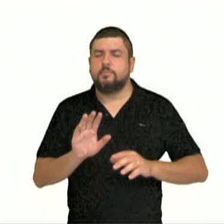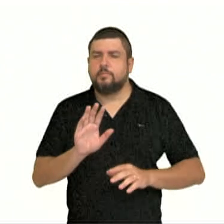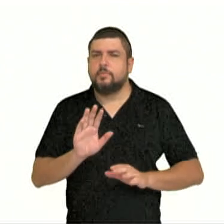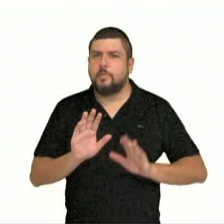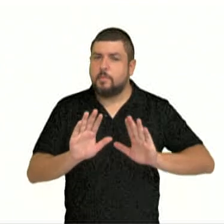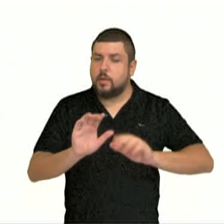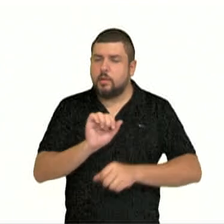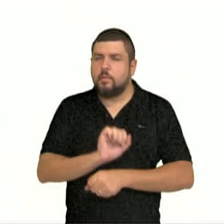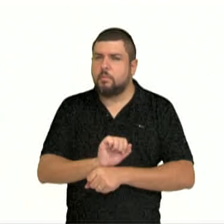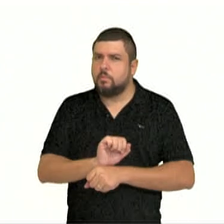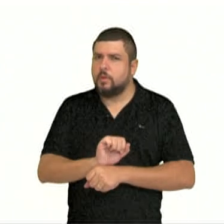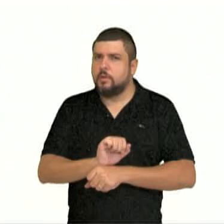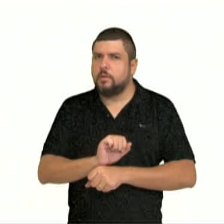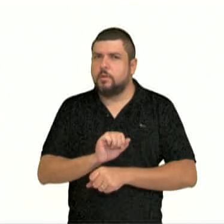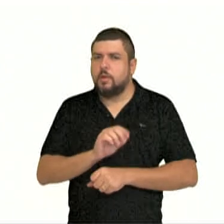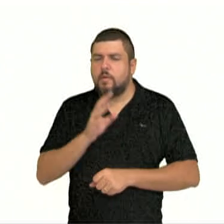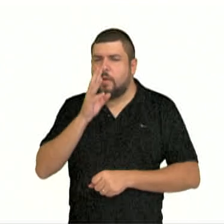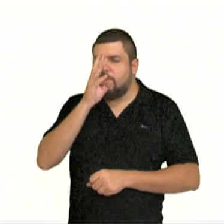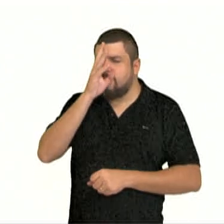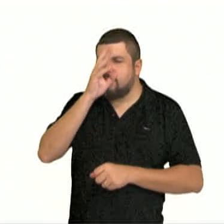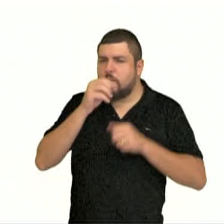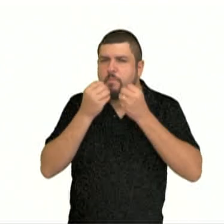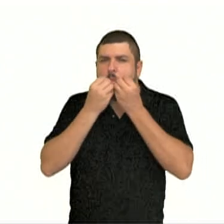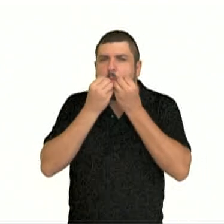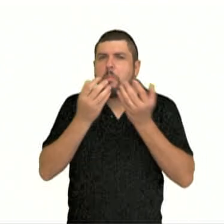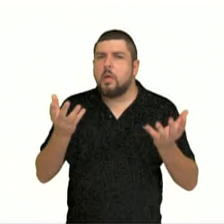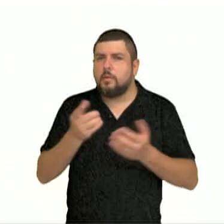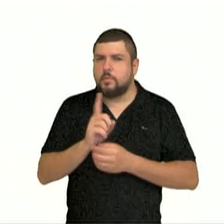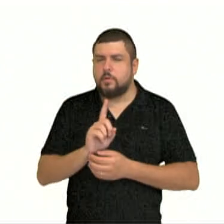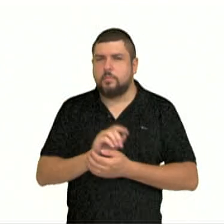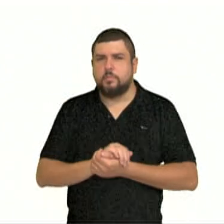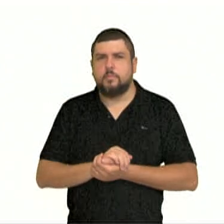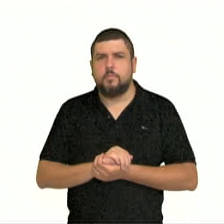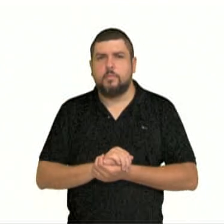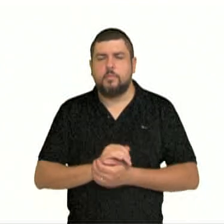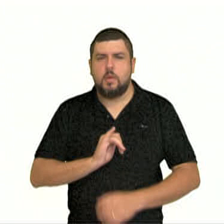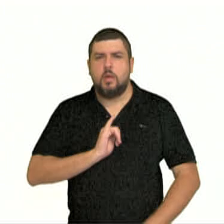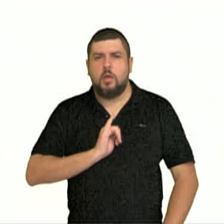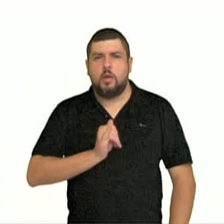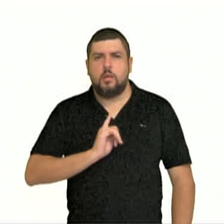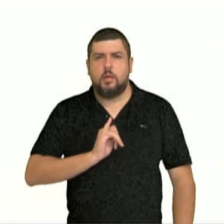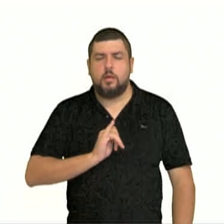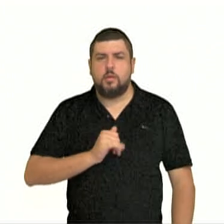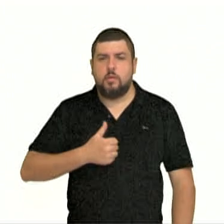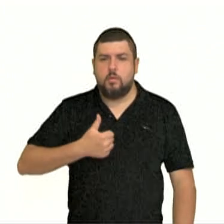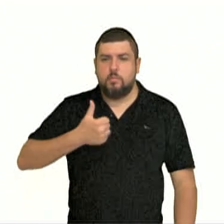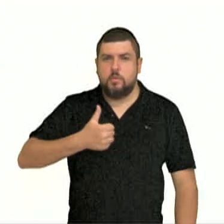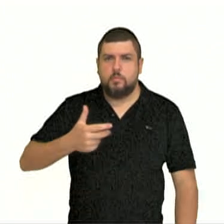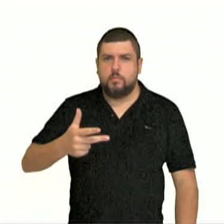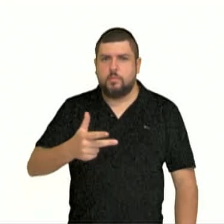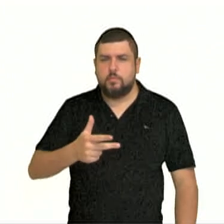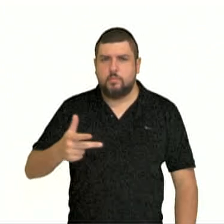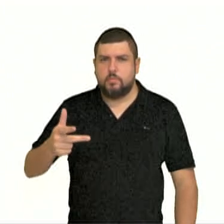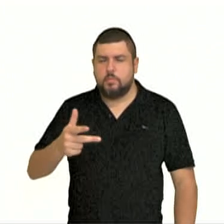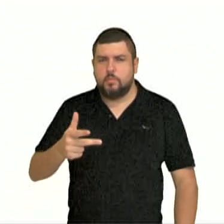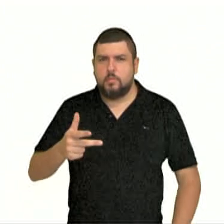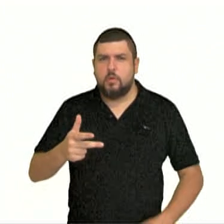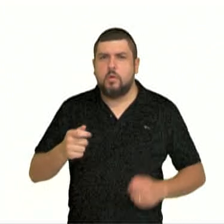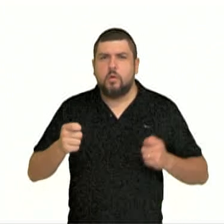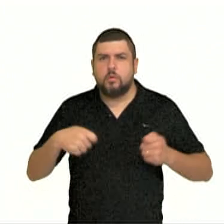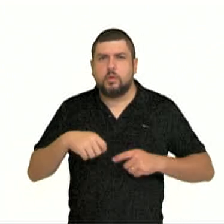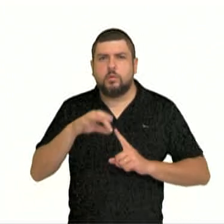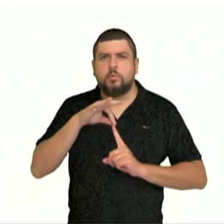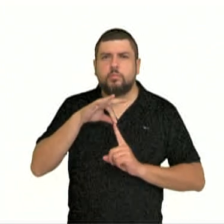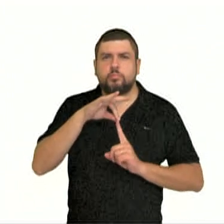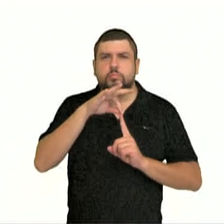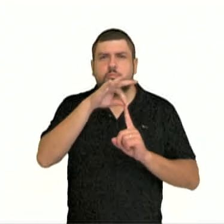dar spoiler. A narração em primeira pessoa nos aproxima mais dos sentimentos do protagonista,